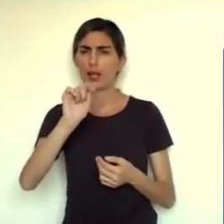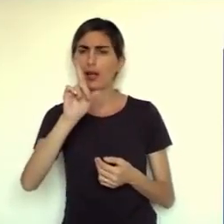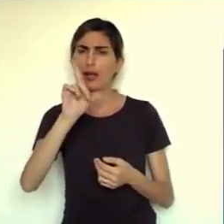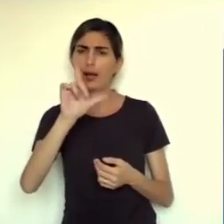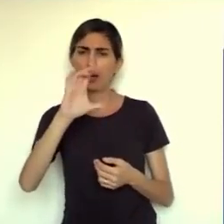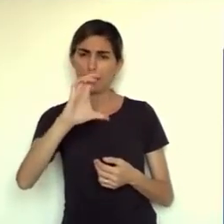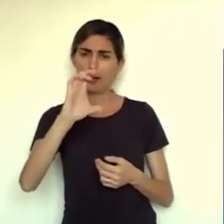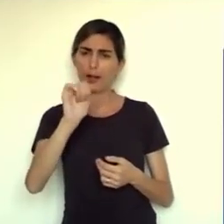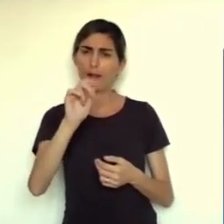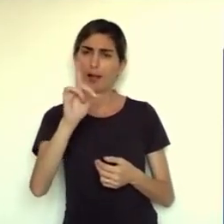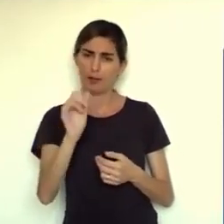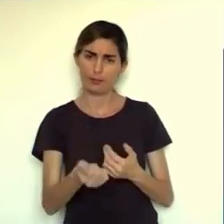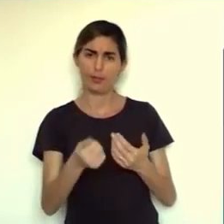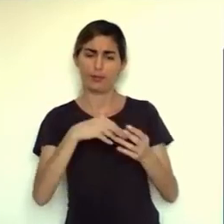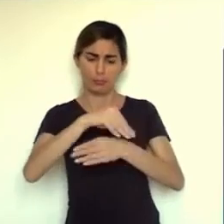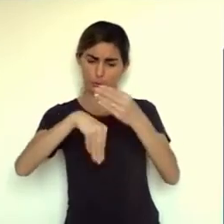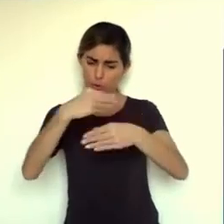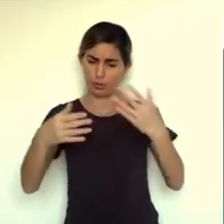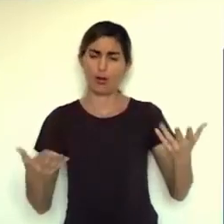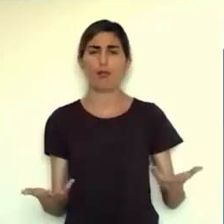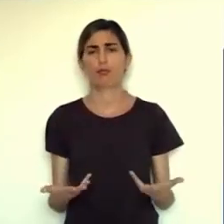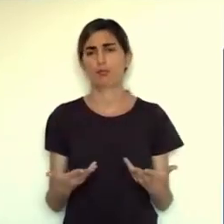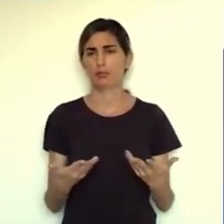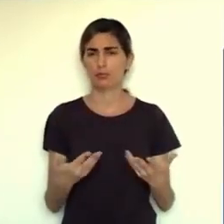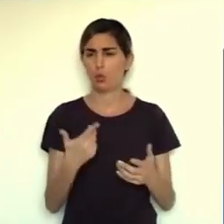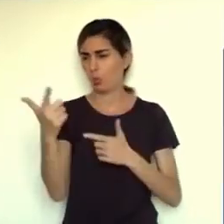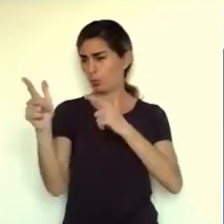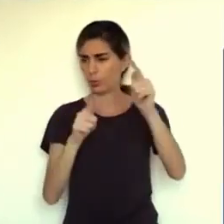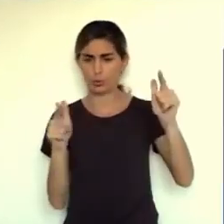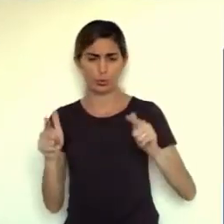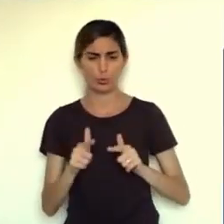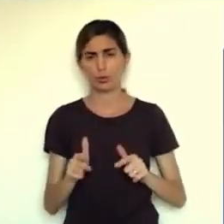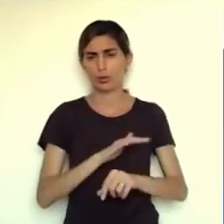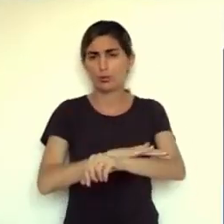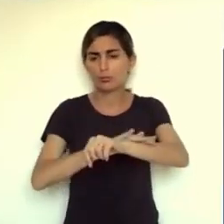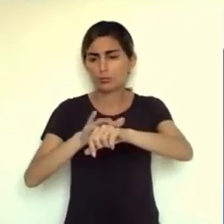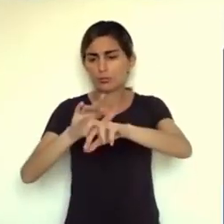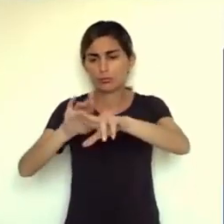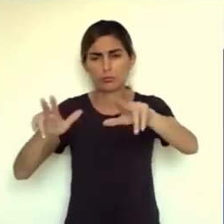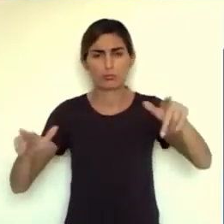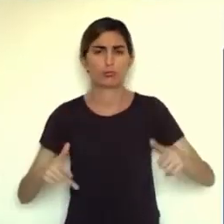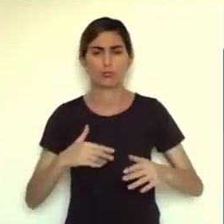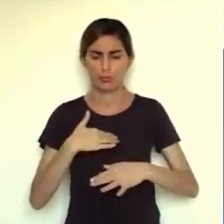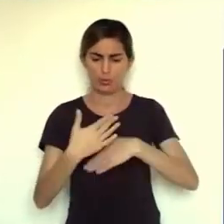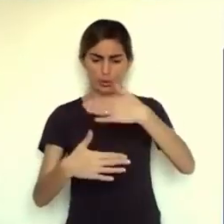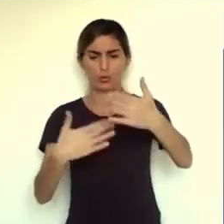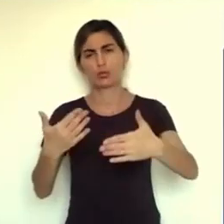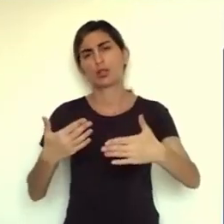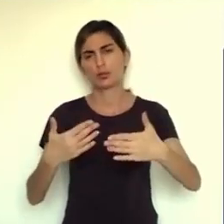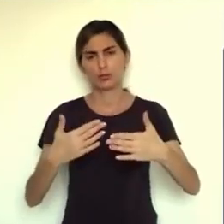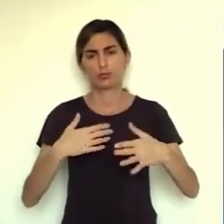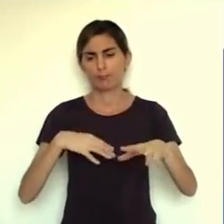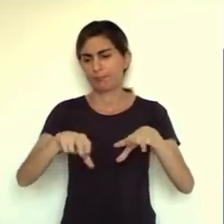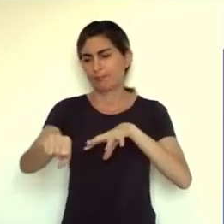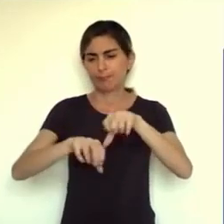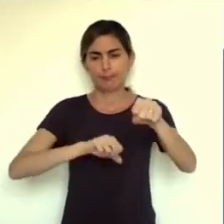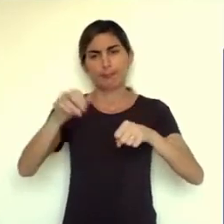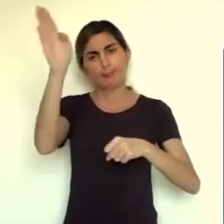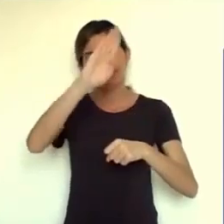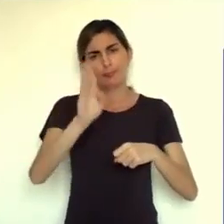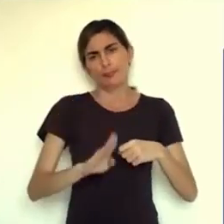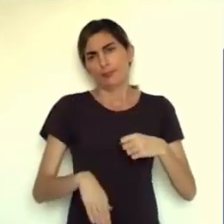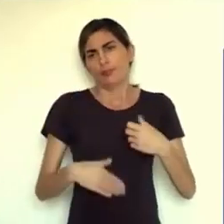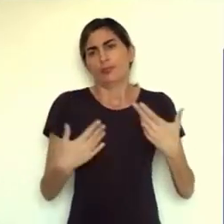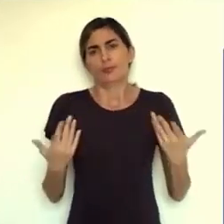que é resultado da miscigenação dessas outras etnias que fizeram parte do processo de ocupação e